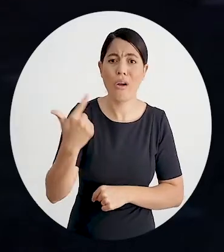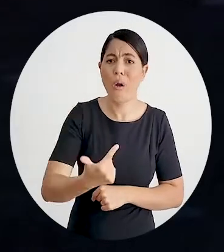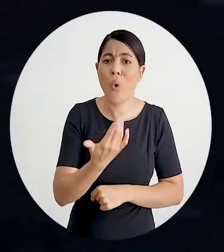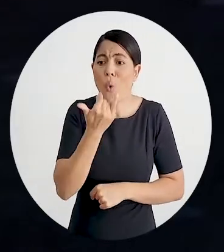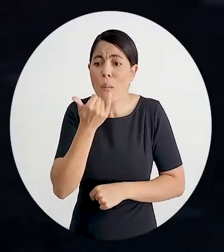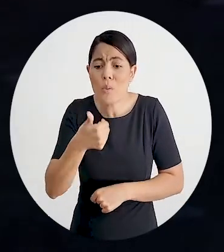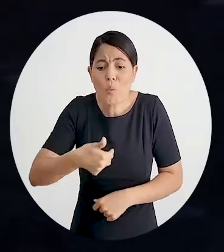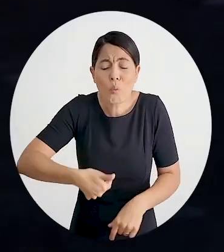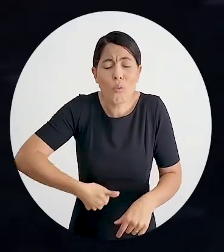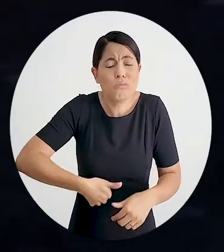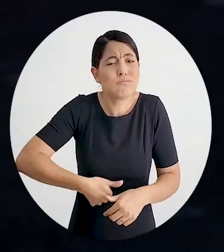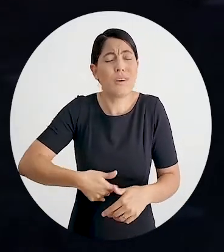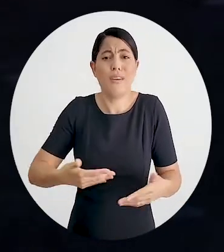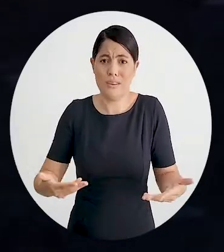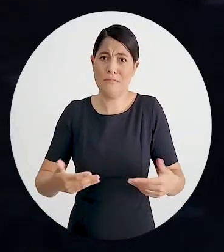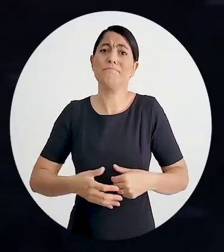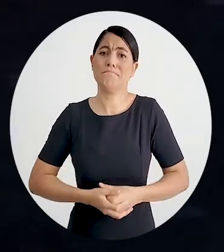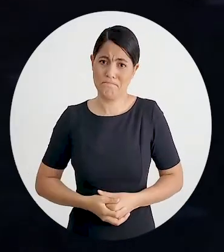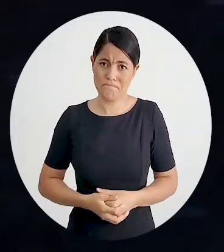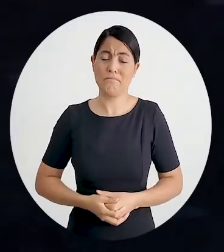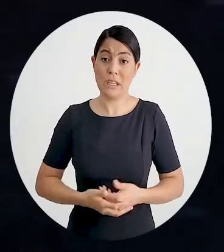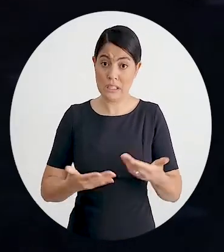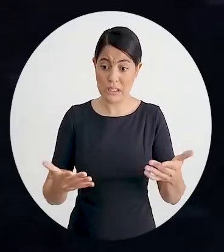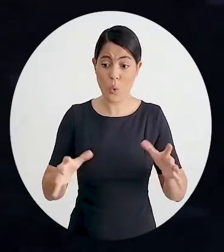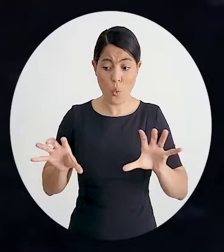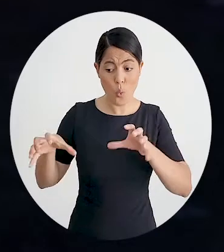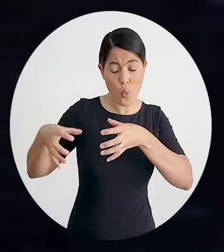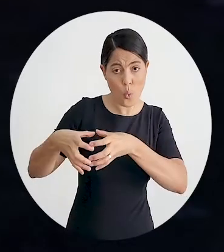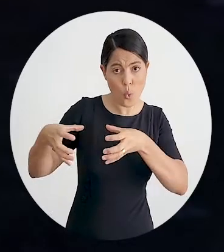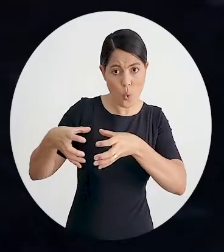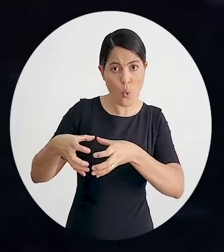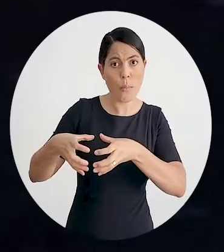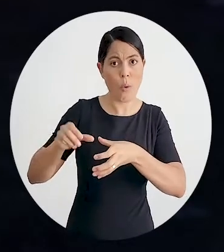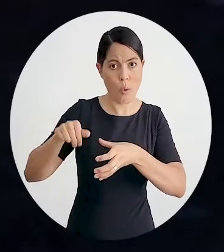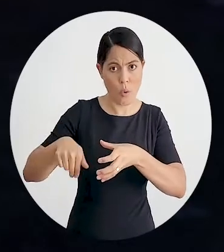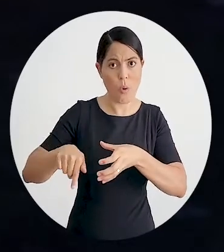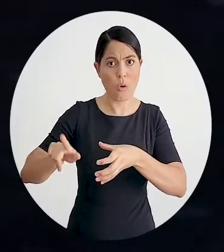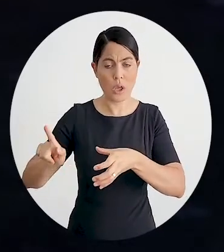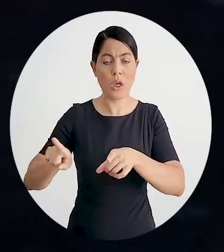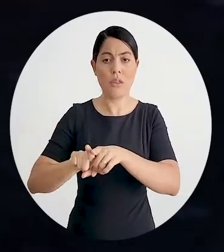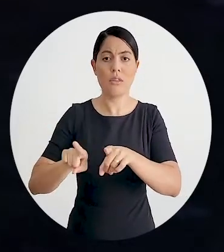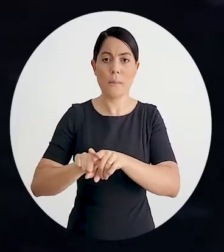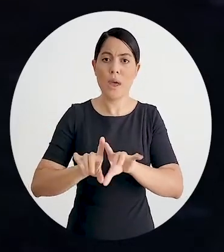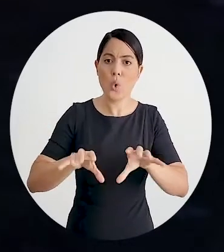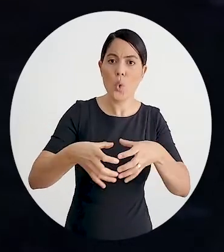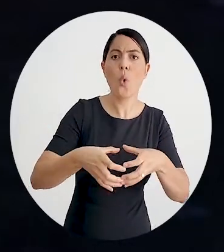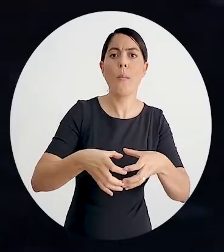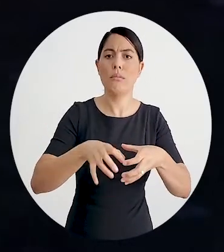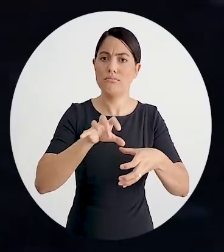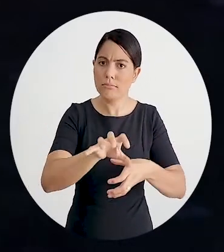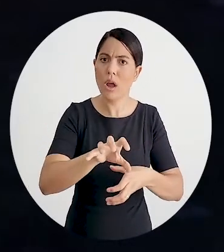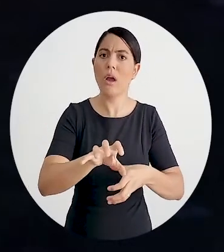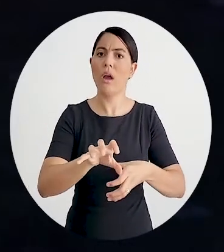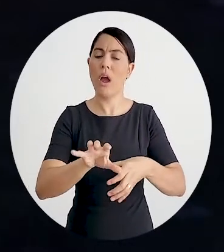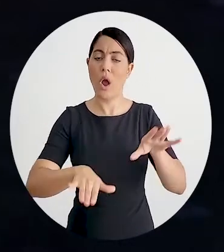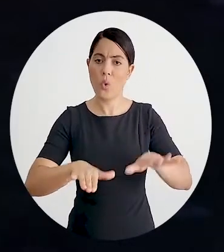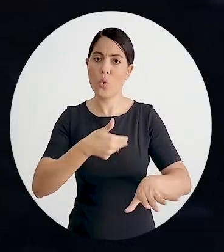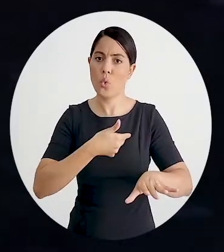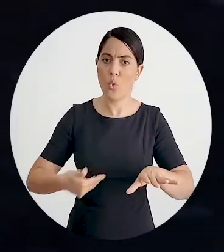estão feridos. Um grupo de entidades governamentais e não governamentais, incluindo a OAB, o apoio da